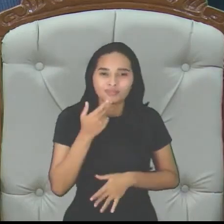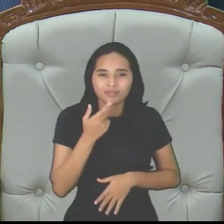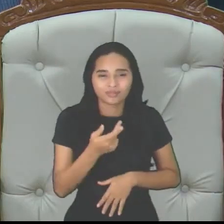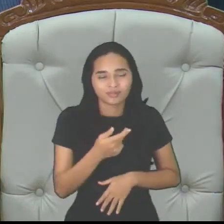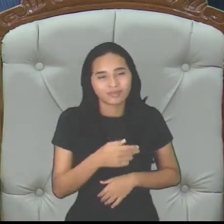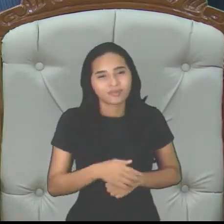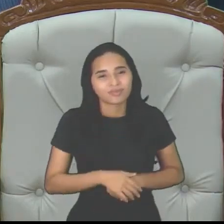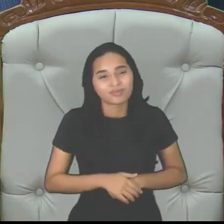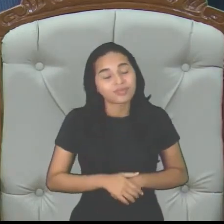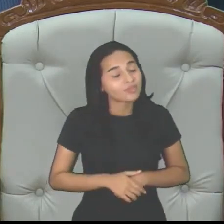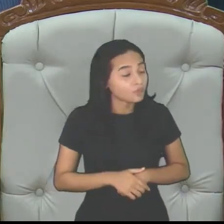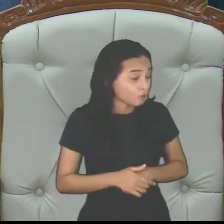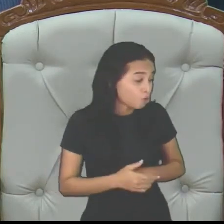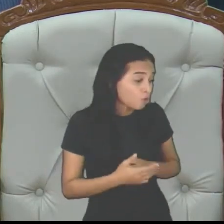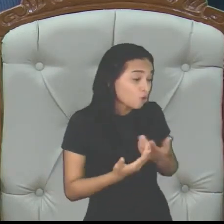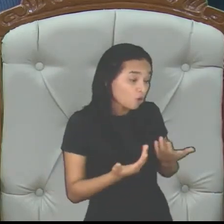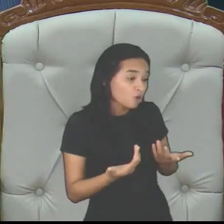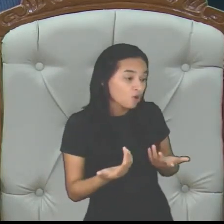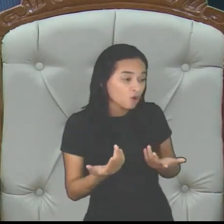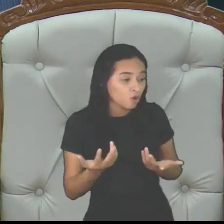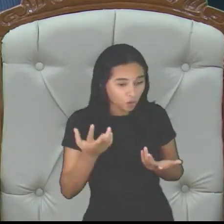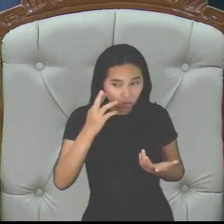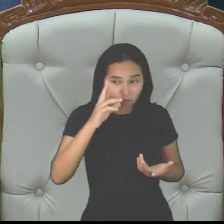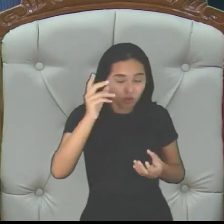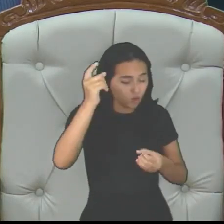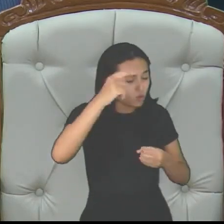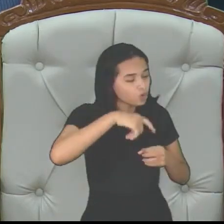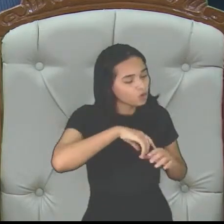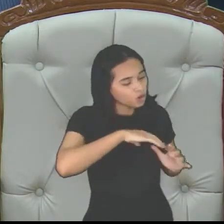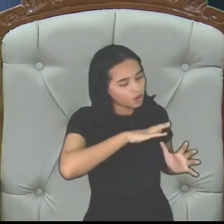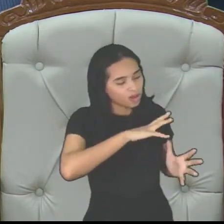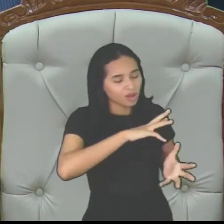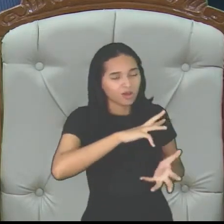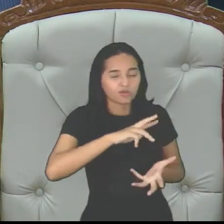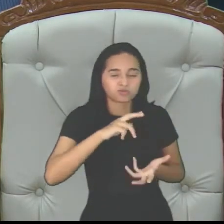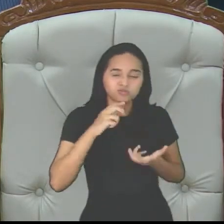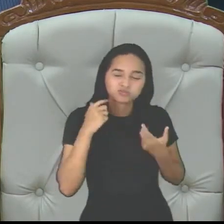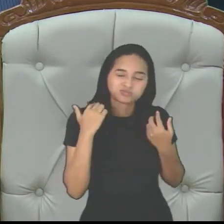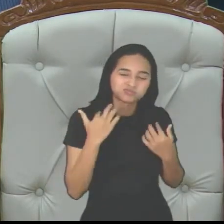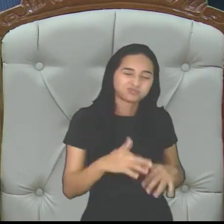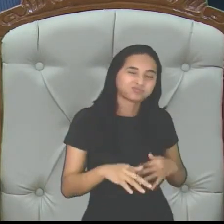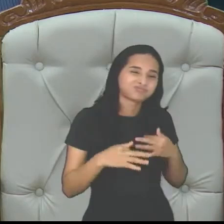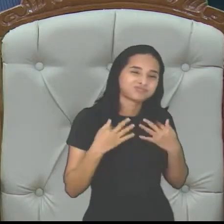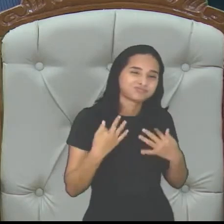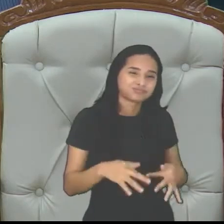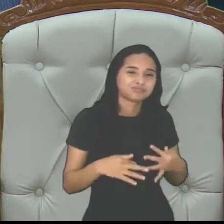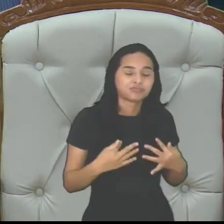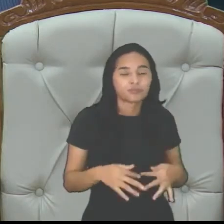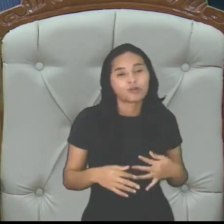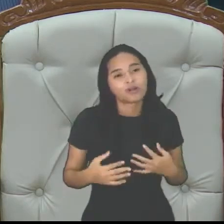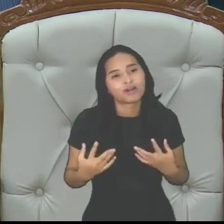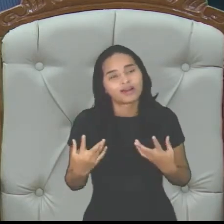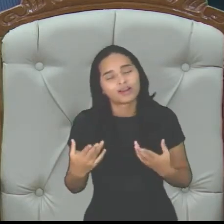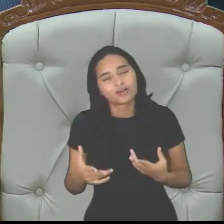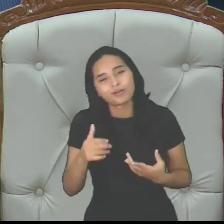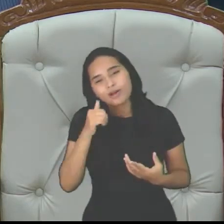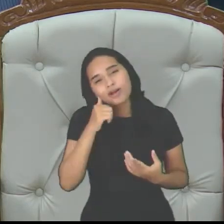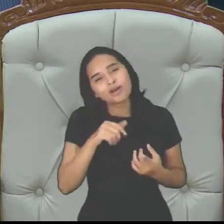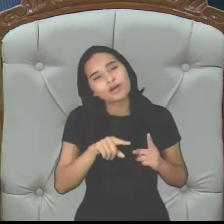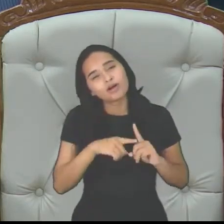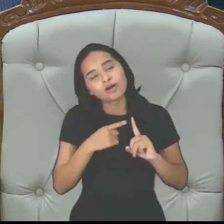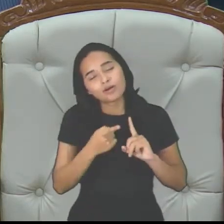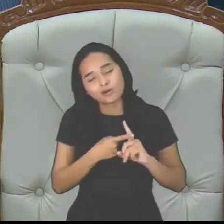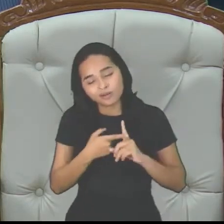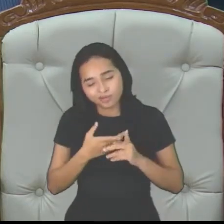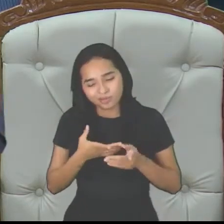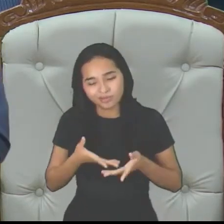estiver voltando, o mundo está passando por contrações como aquela que está próximo ao trabalho